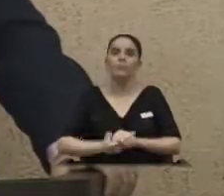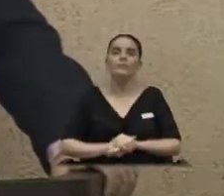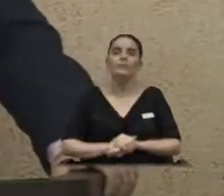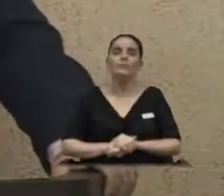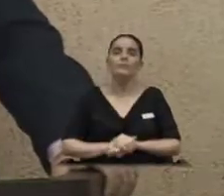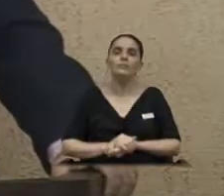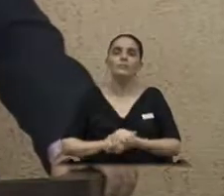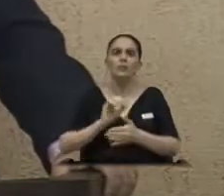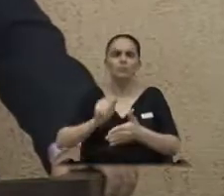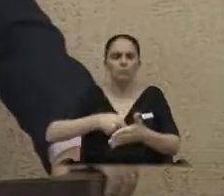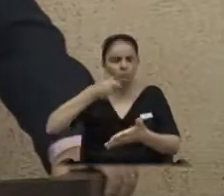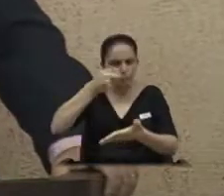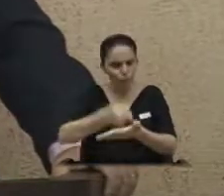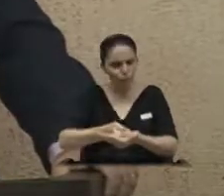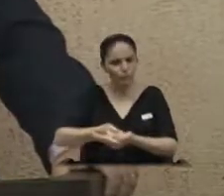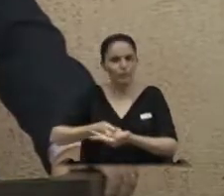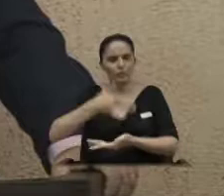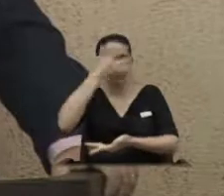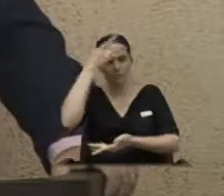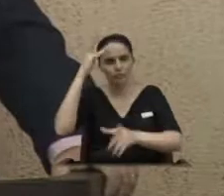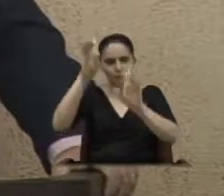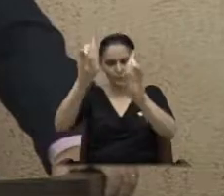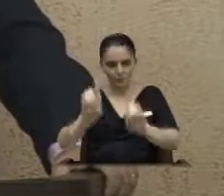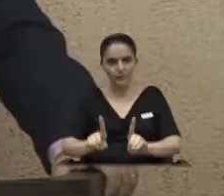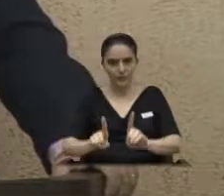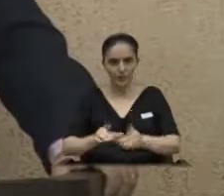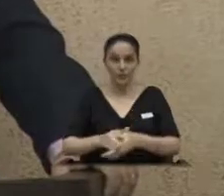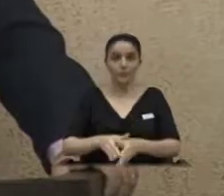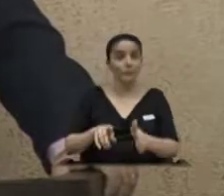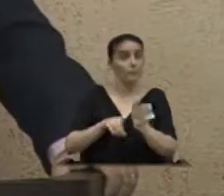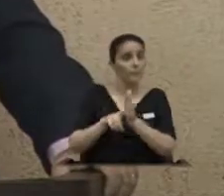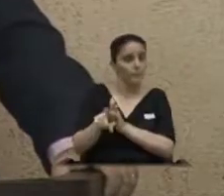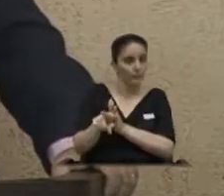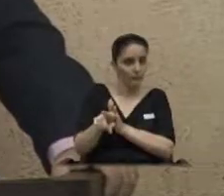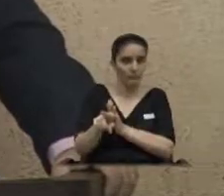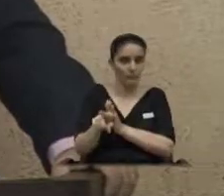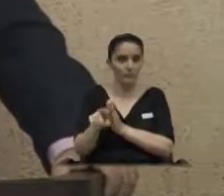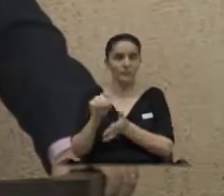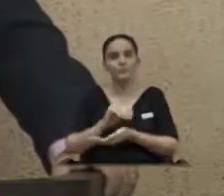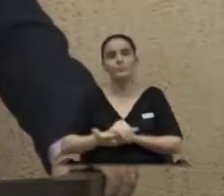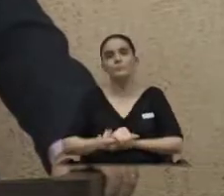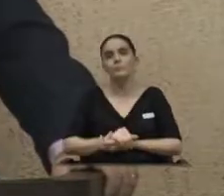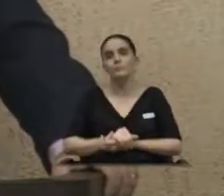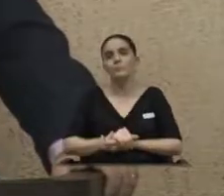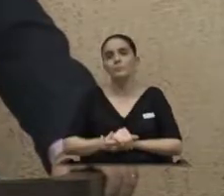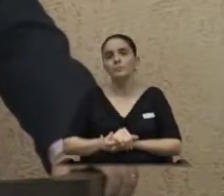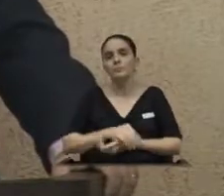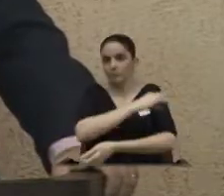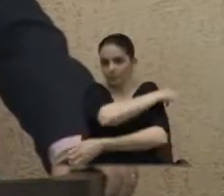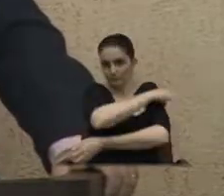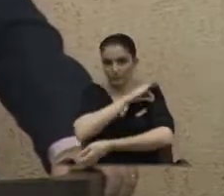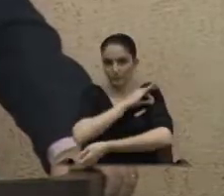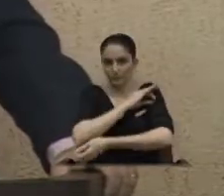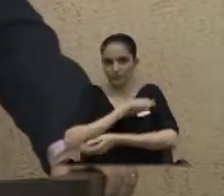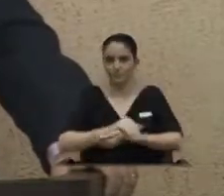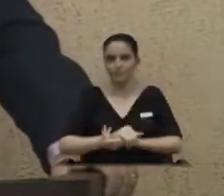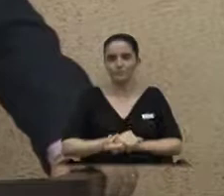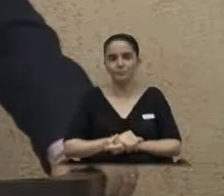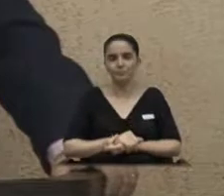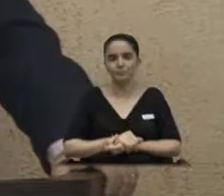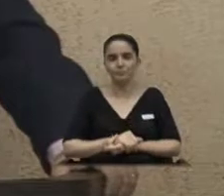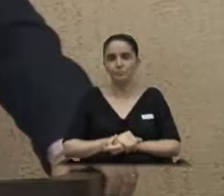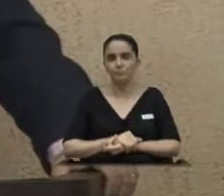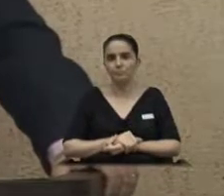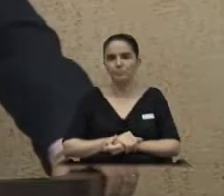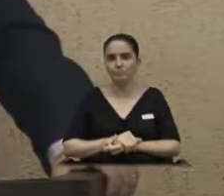deficientes. A minha pergunta é o seguinte, para o prefeito. Existe